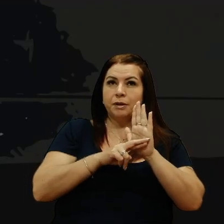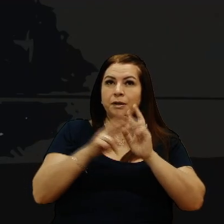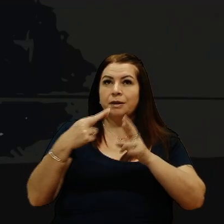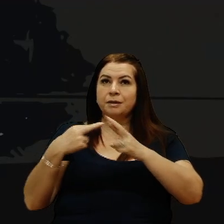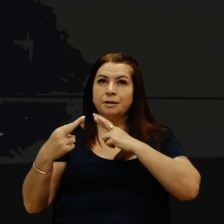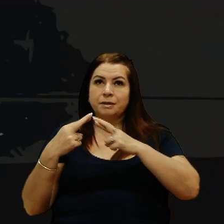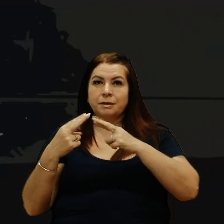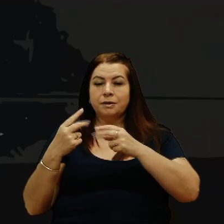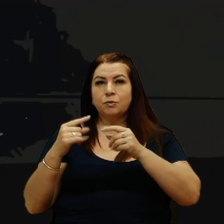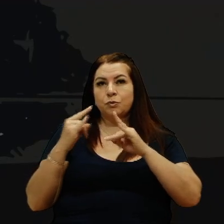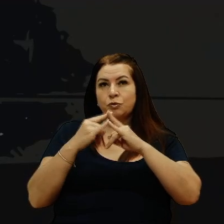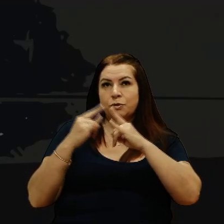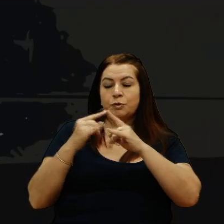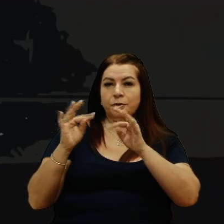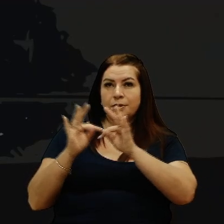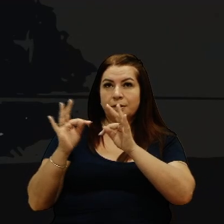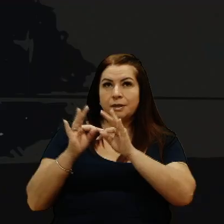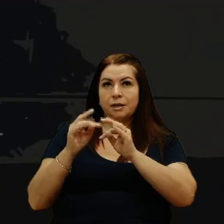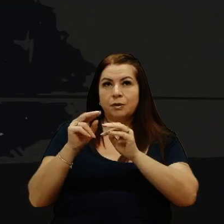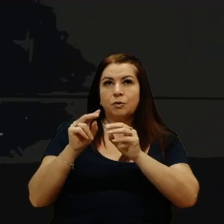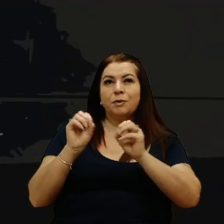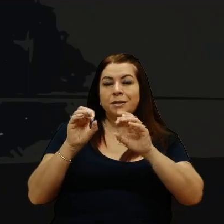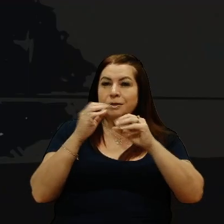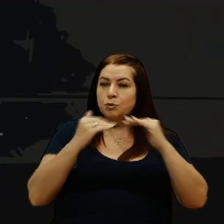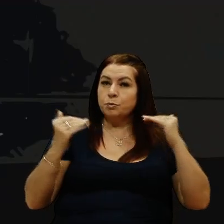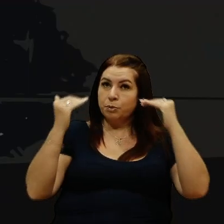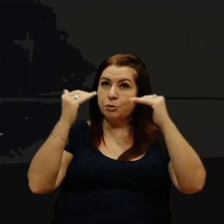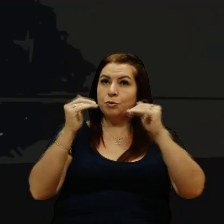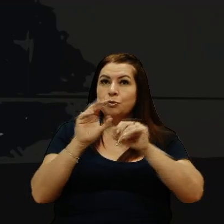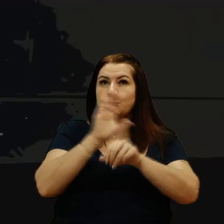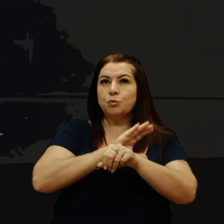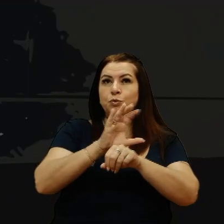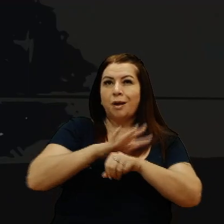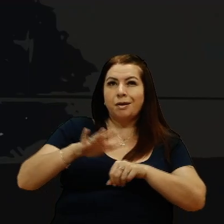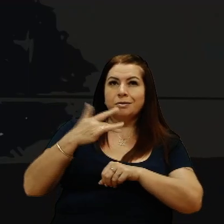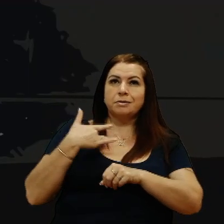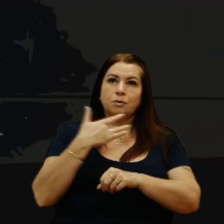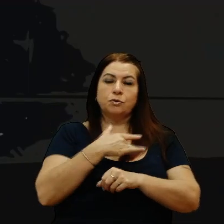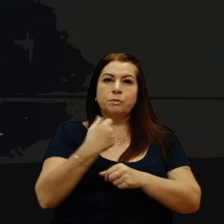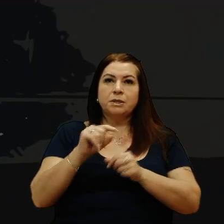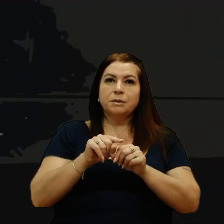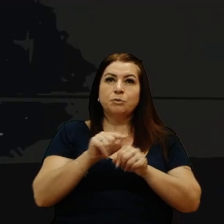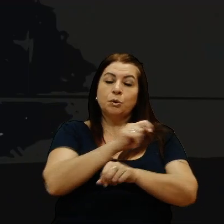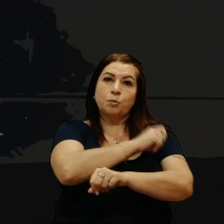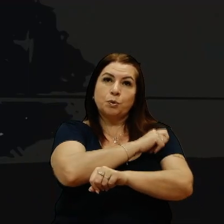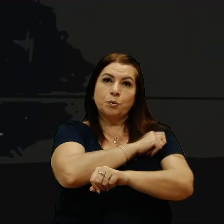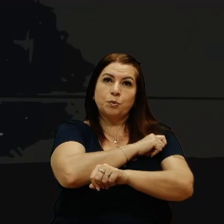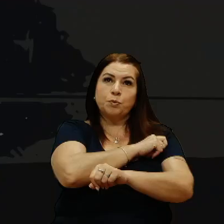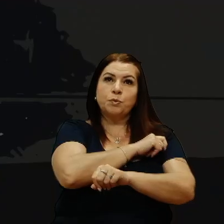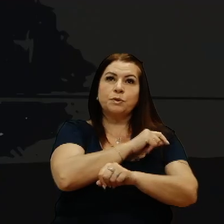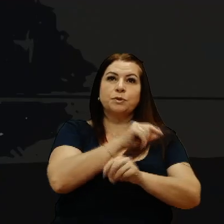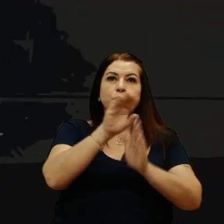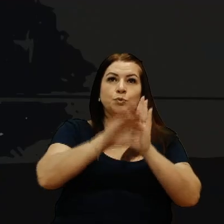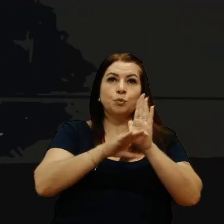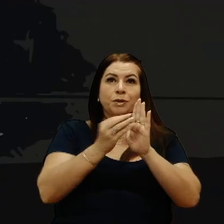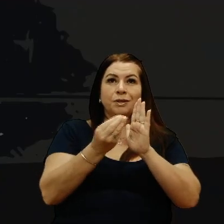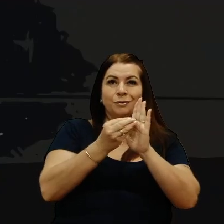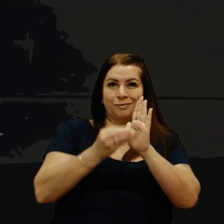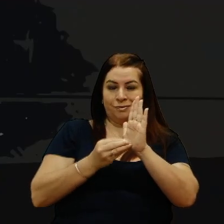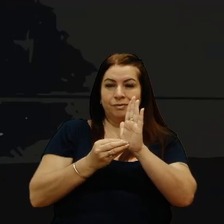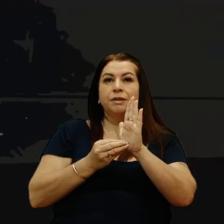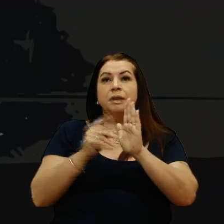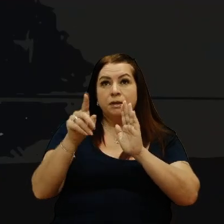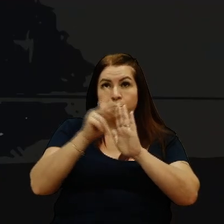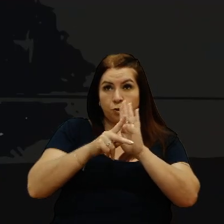instituições técnicas e ensino superior em cursos da área da saúde que precisam colocar os alunos em estágios curriculares. Esse projeto que os senhores e as senhoras